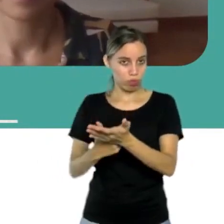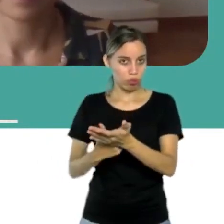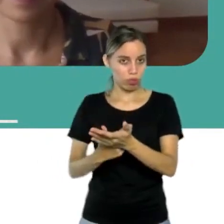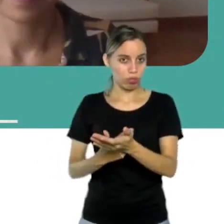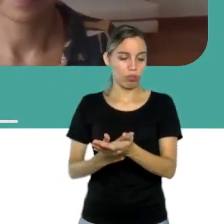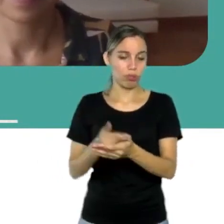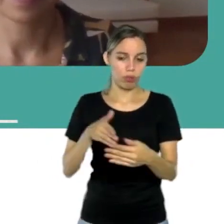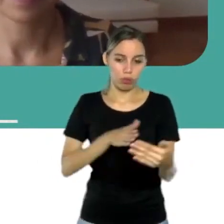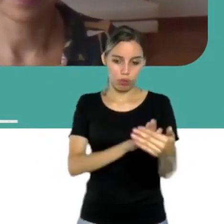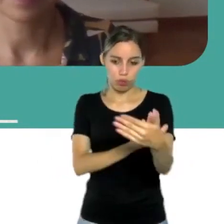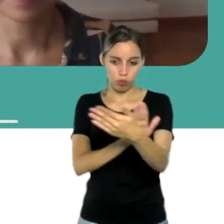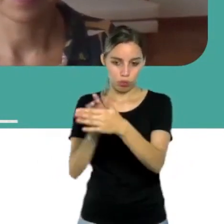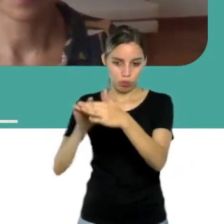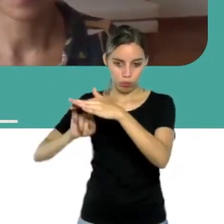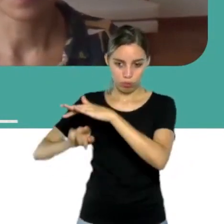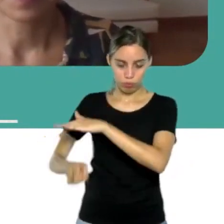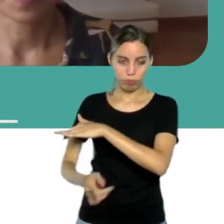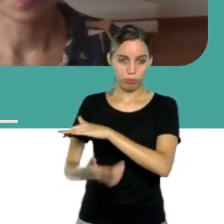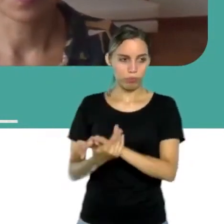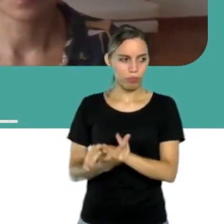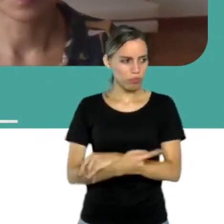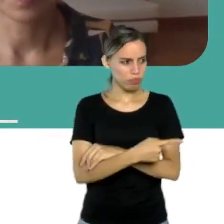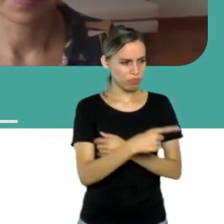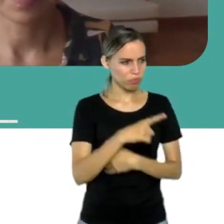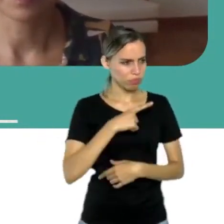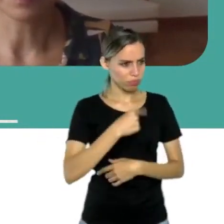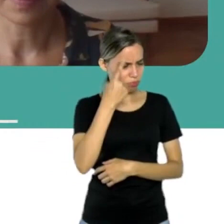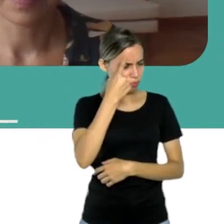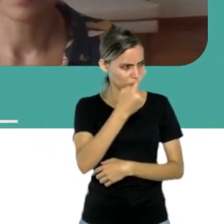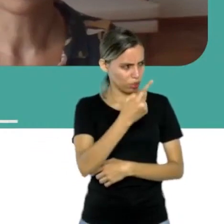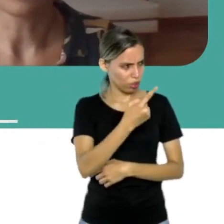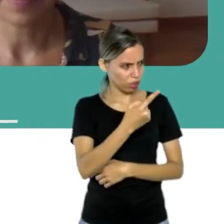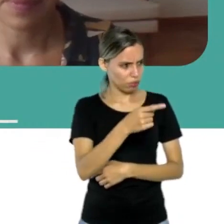não tinha uma ideia, ou foi a partir dali que surgiu esse